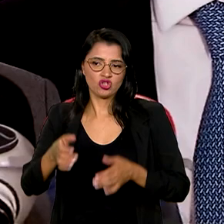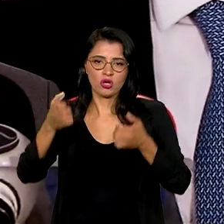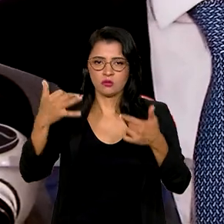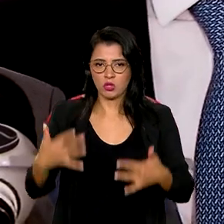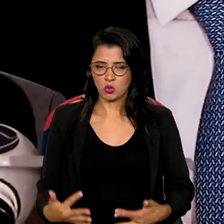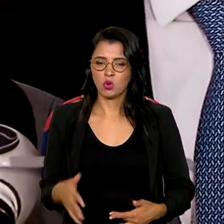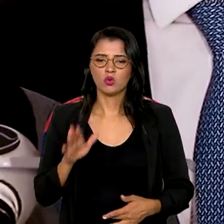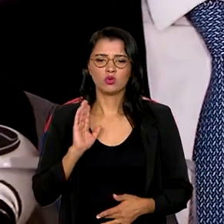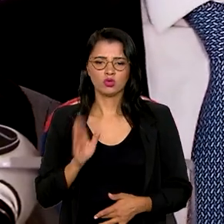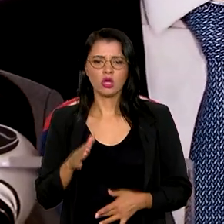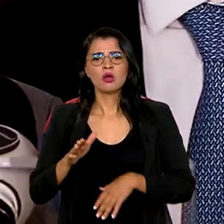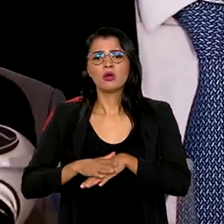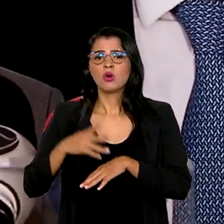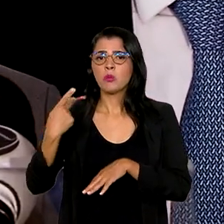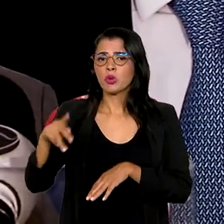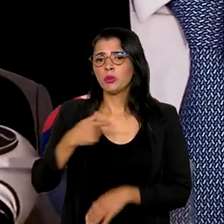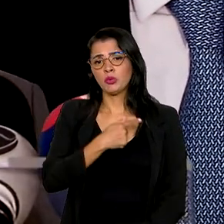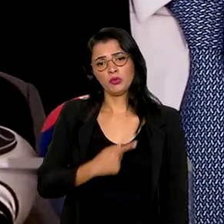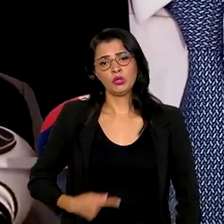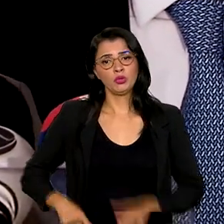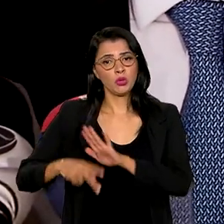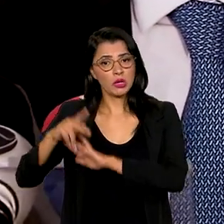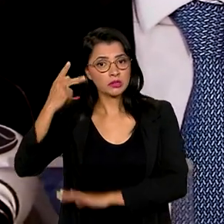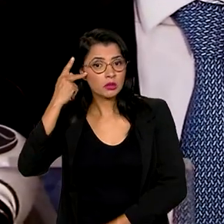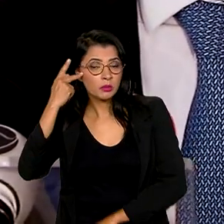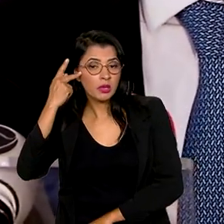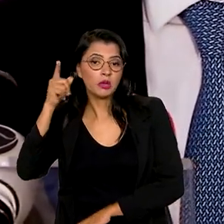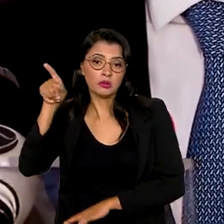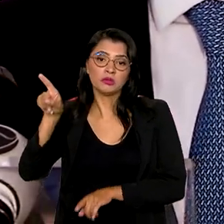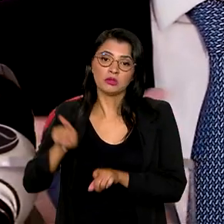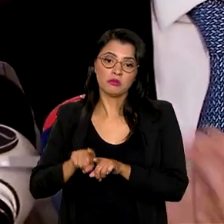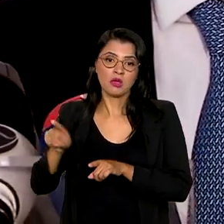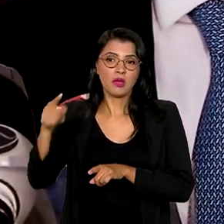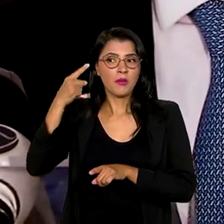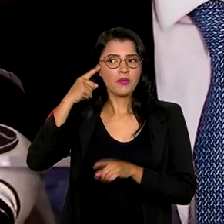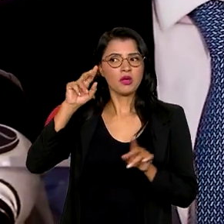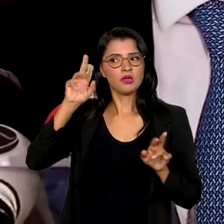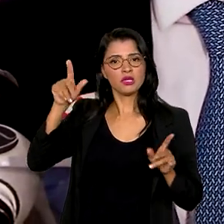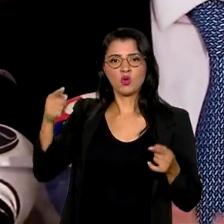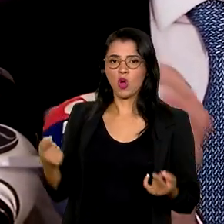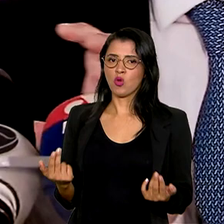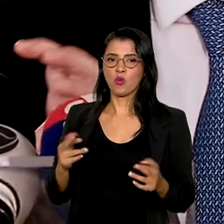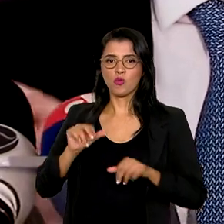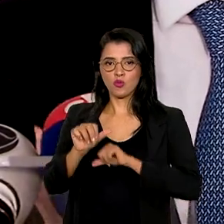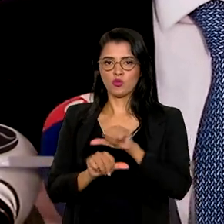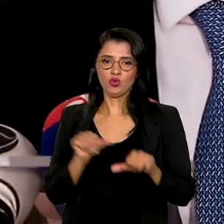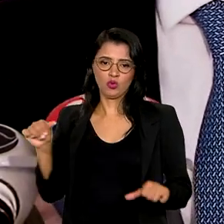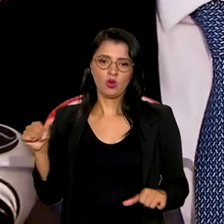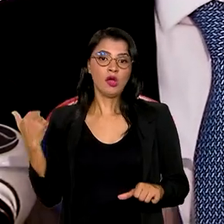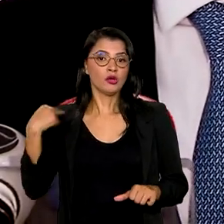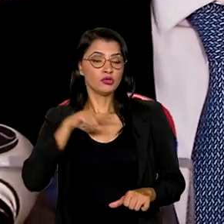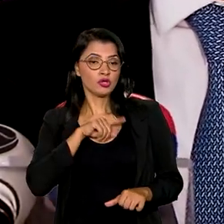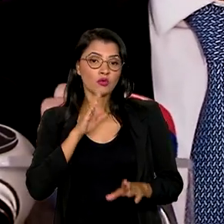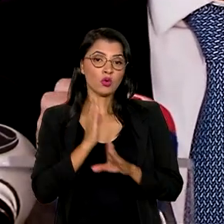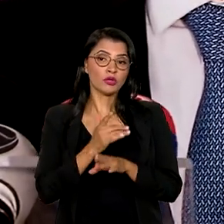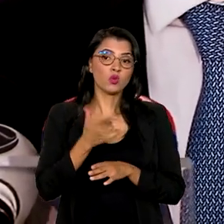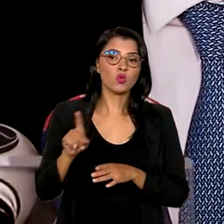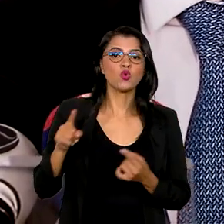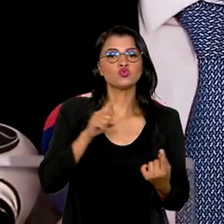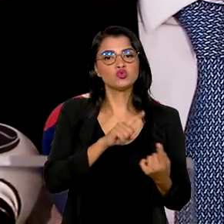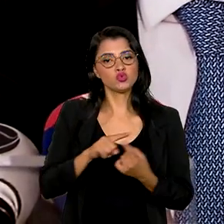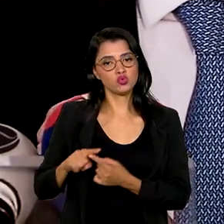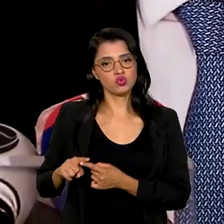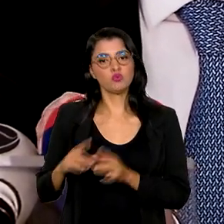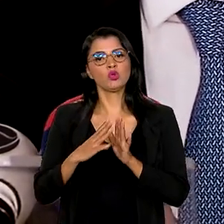e acho até próprio o próprio governador de São Paulo já não pensa mais nesse formato nós vamos encontrar um formato agora com a